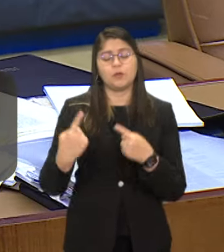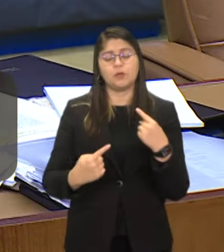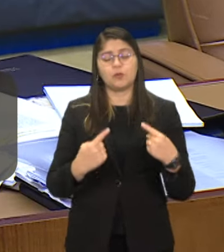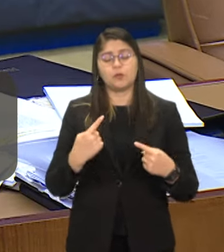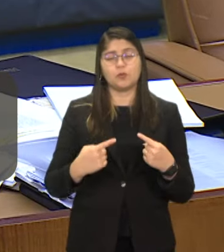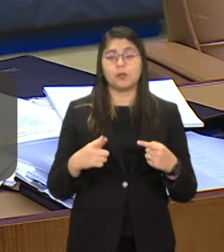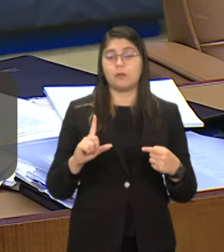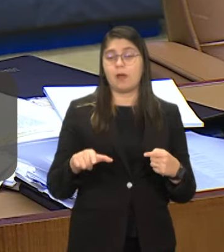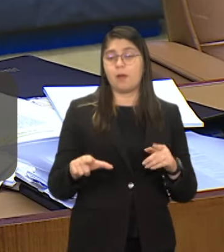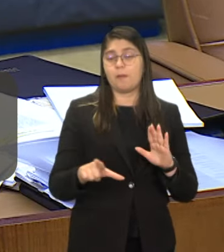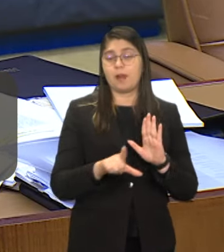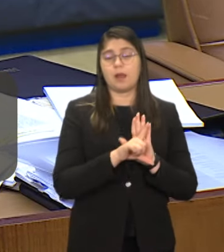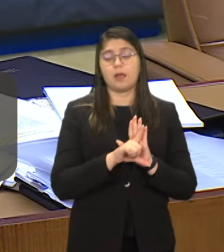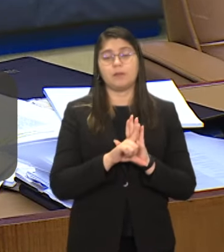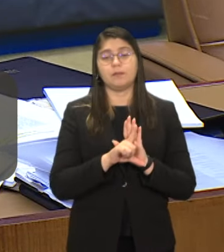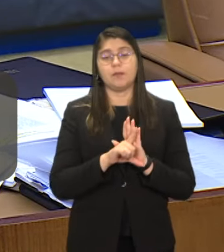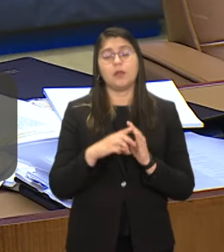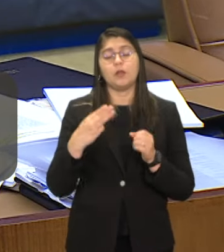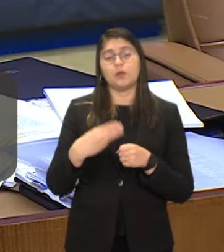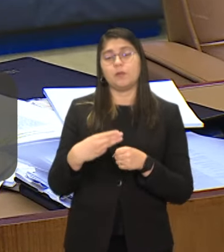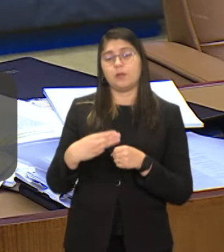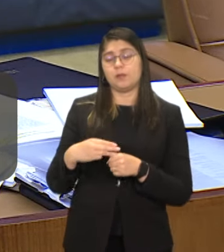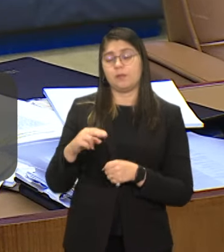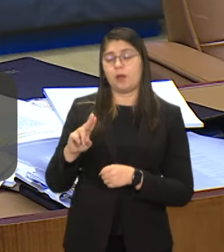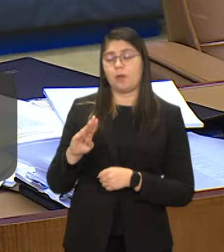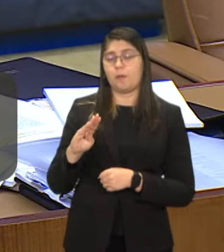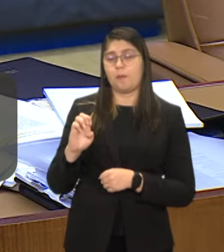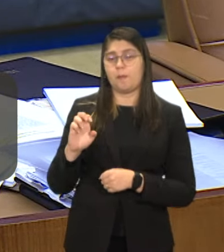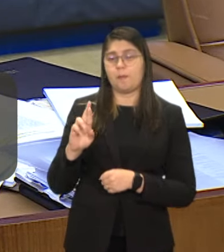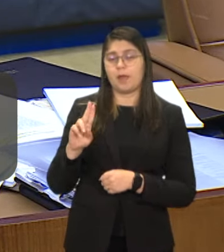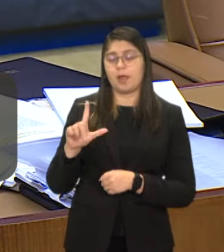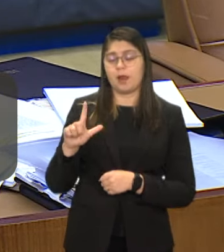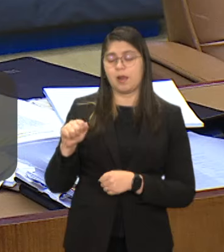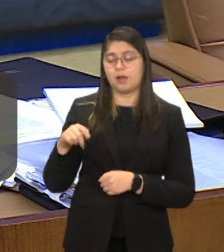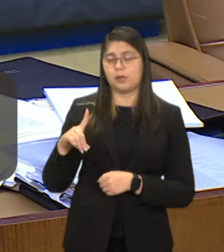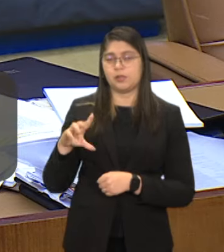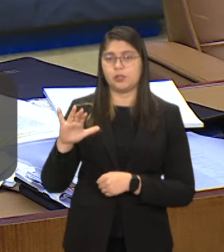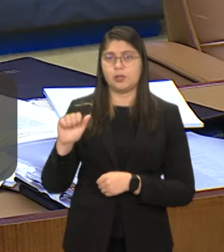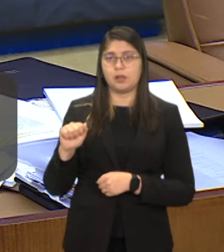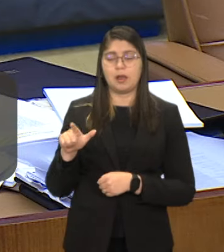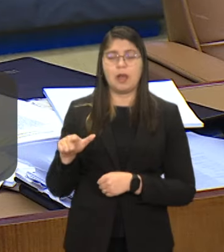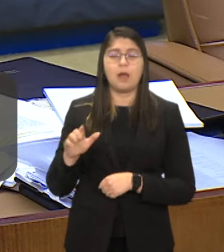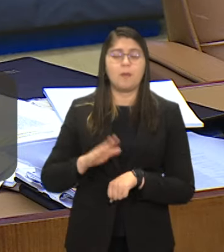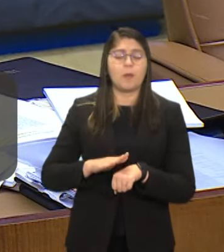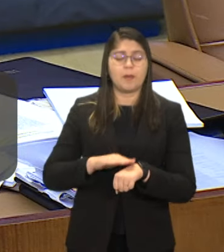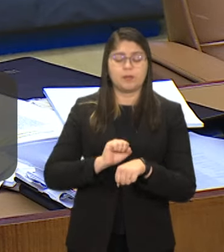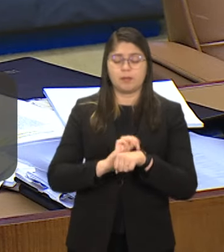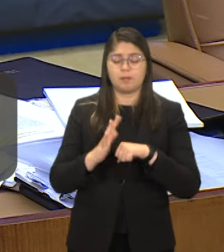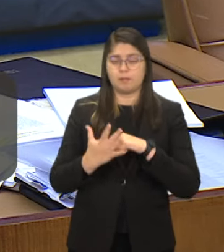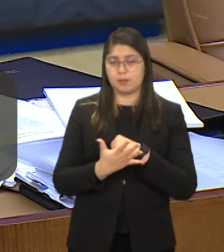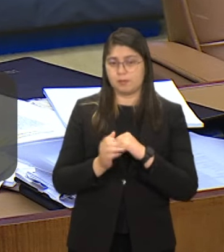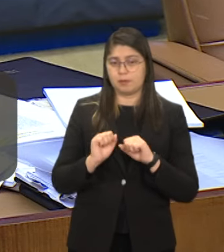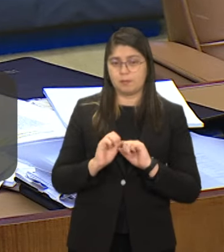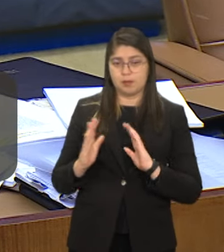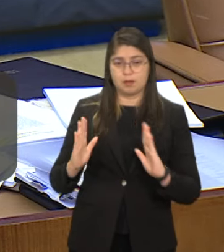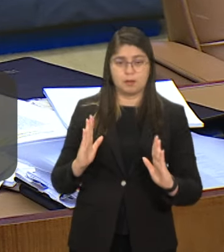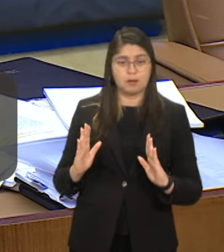lei do município de Uberlândia que, na pandemia, não